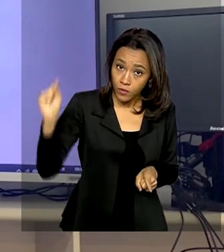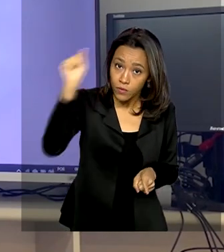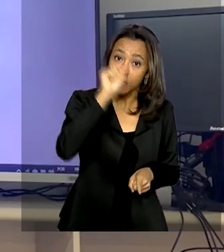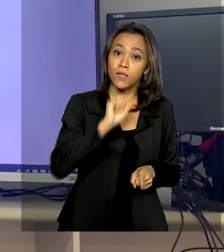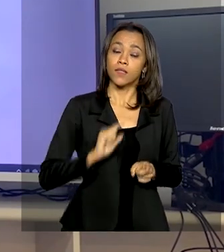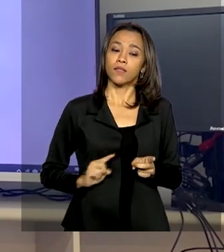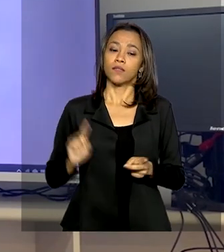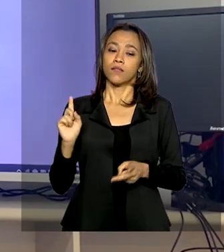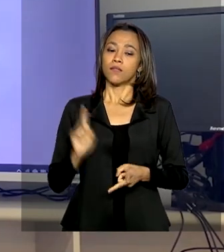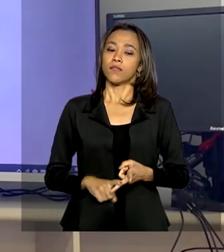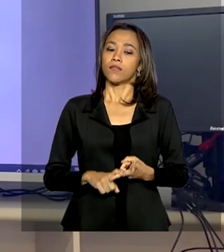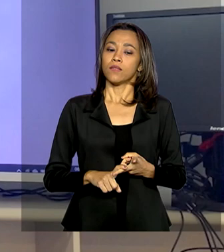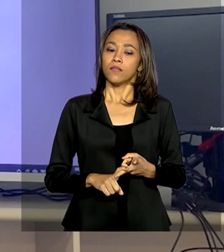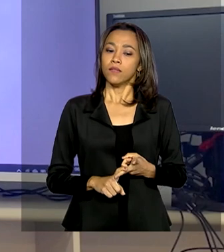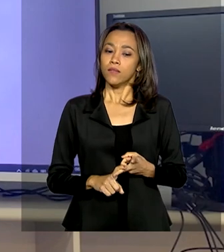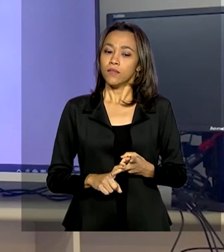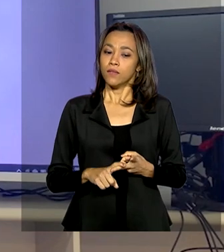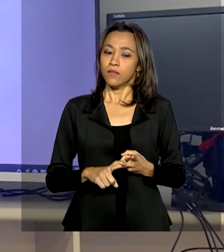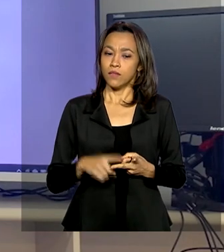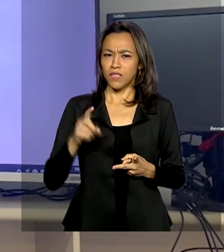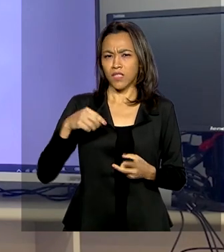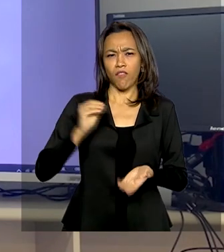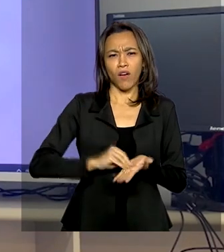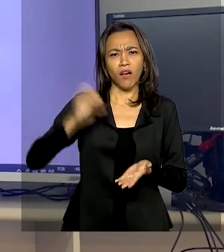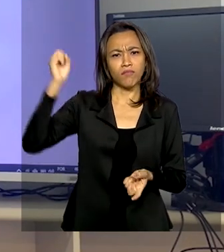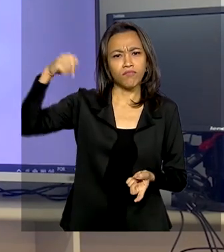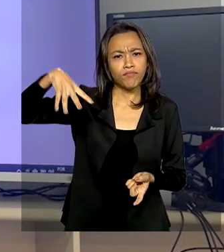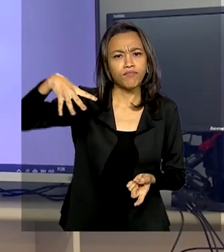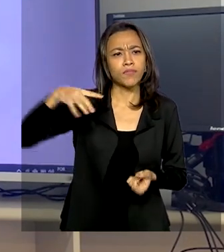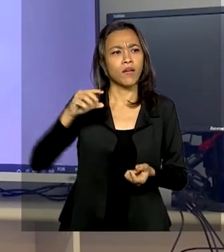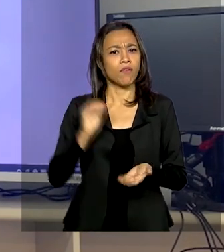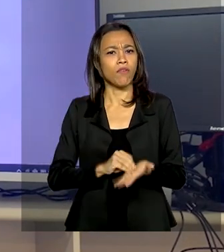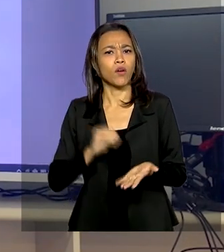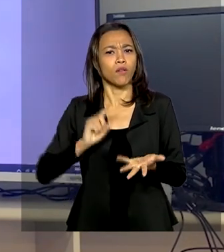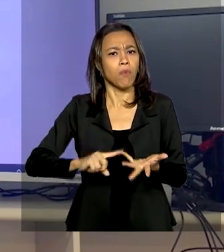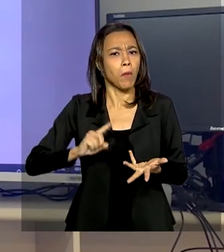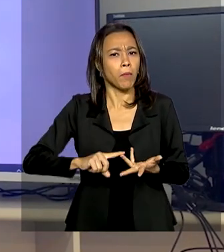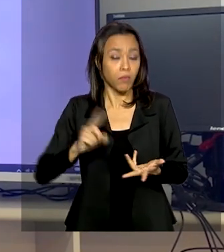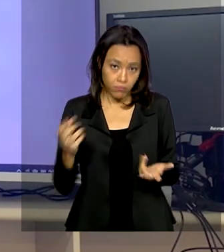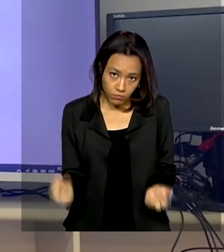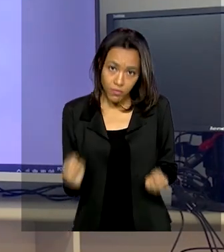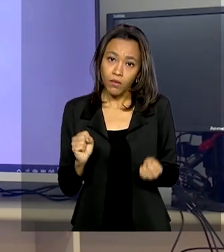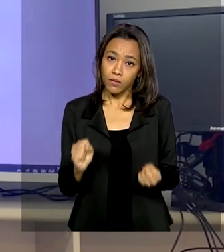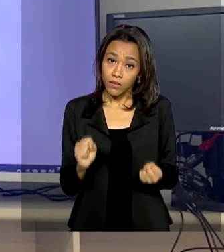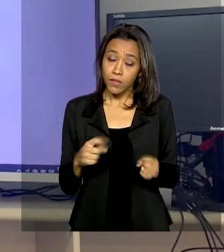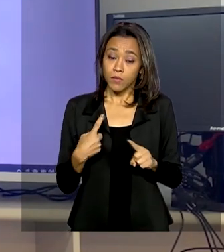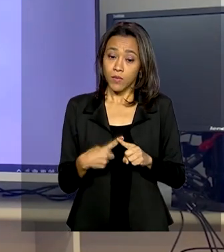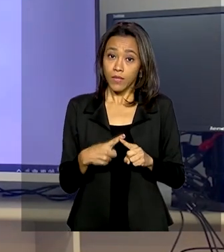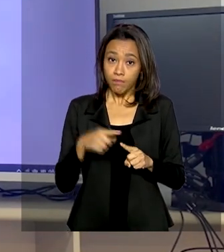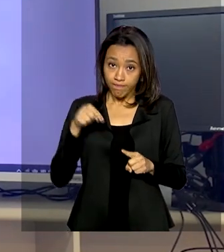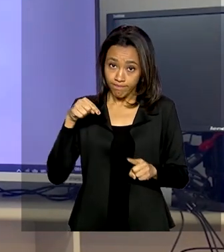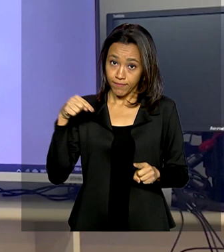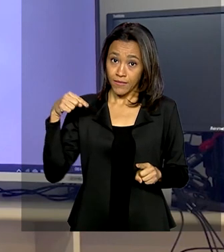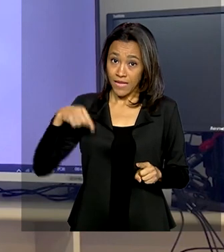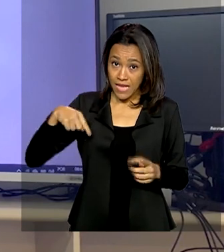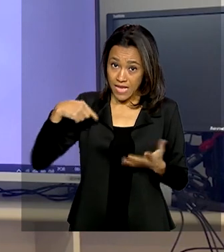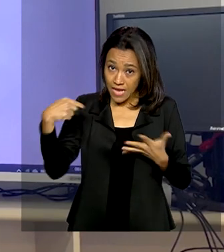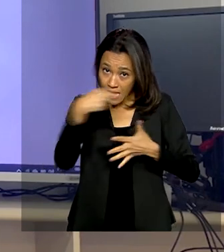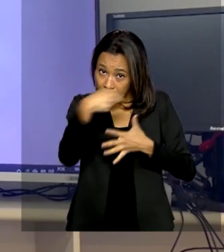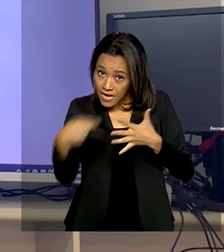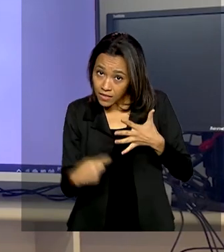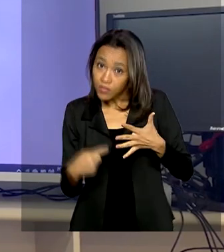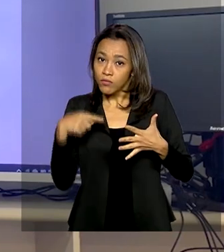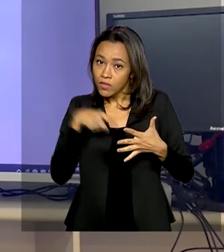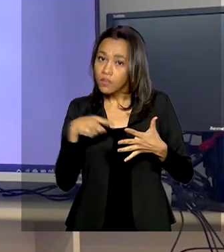como por exemplo, buraco, falta de iluminação, poda de árvores. Por quê? Porque é comprovado que esses fatores impactam